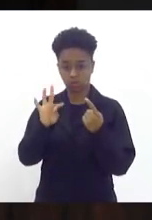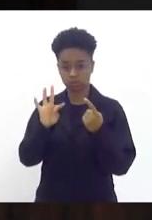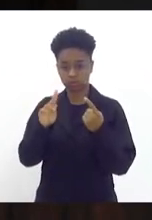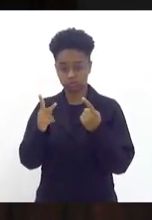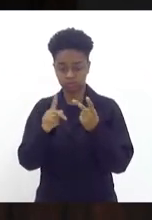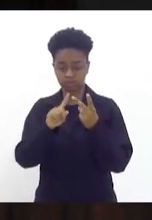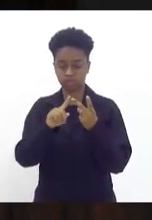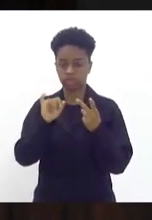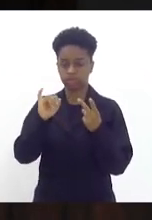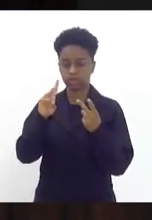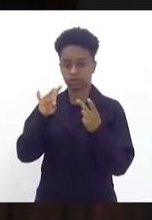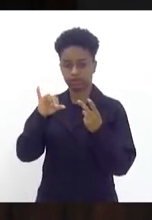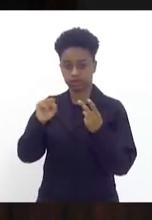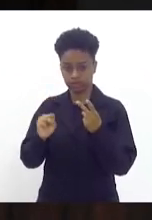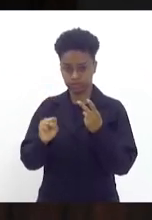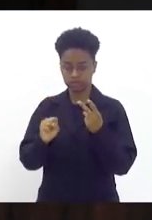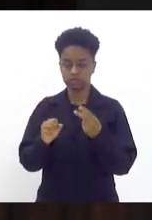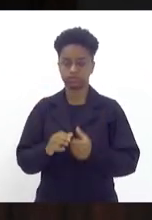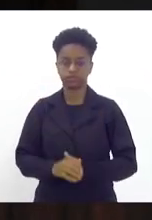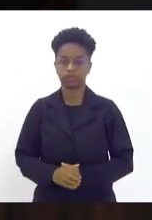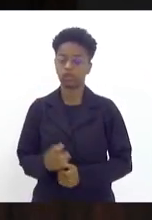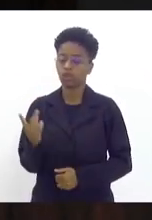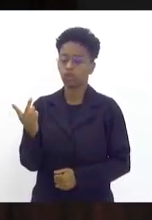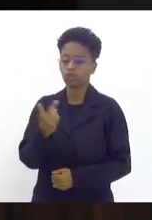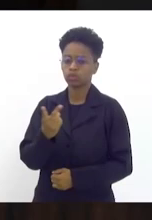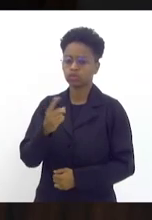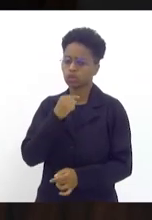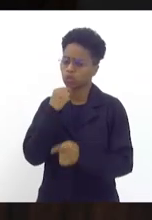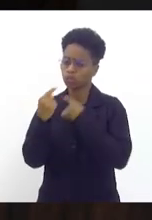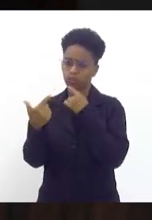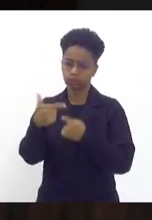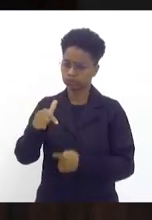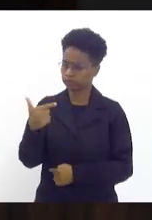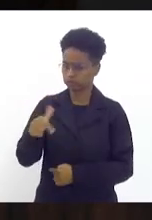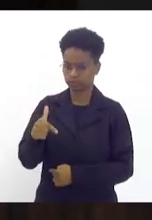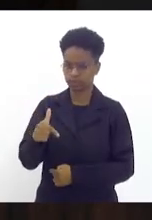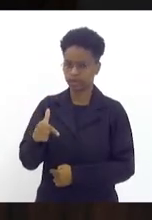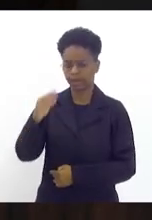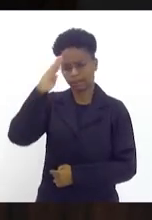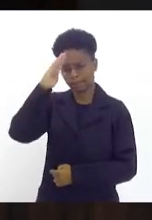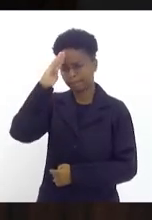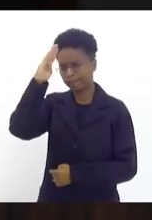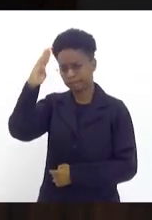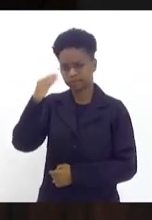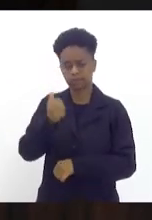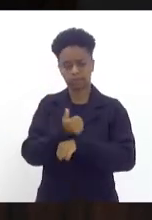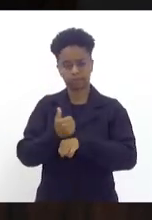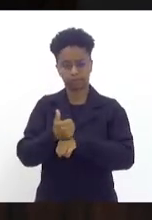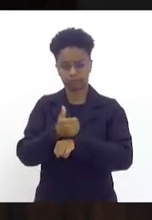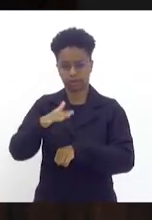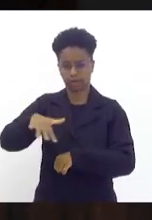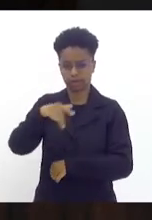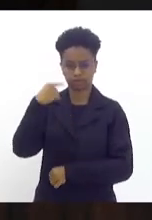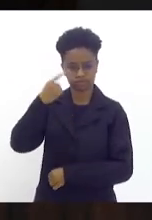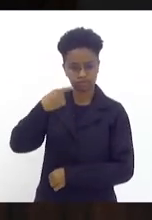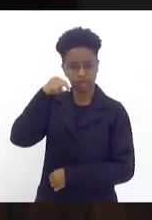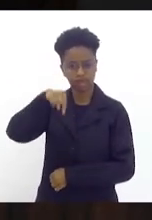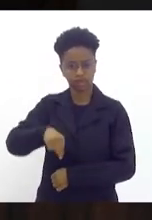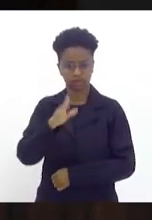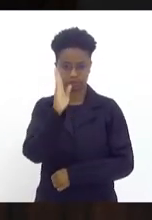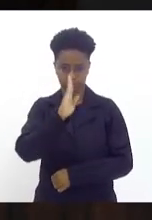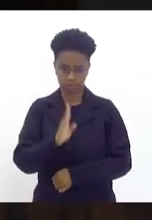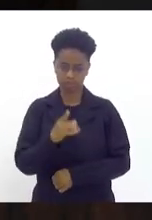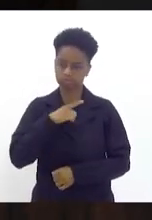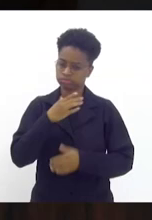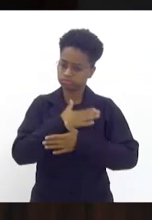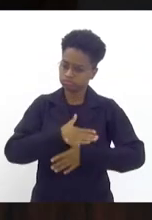Gandra Martins, sem dúvida alguma, um dos maiores juristas do país. É uma grande honra